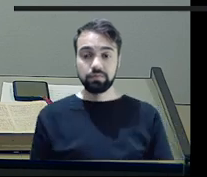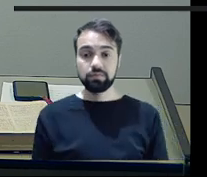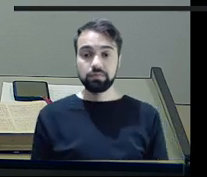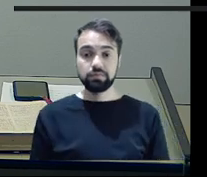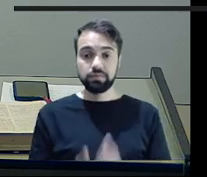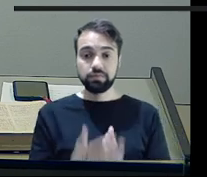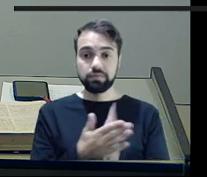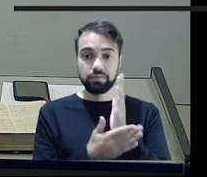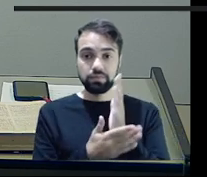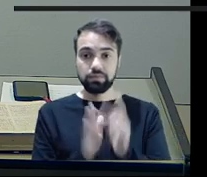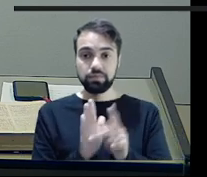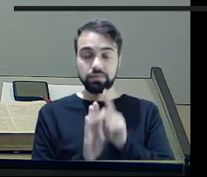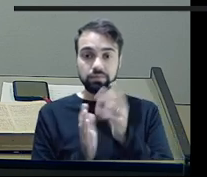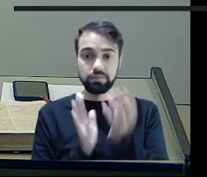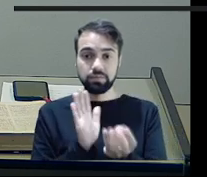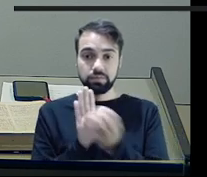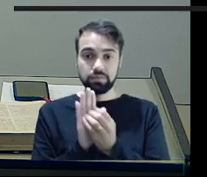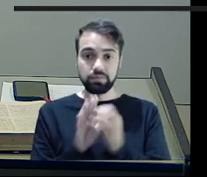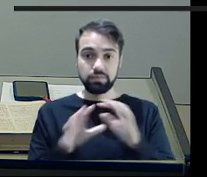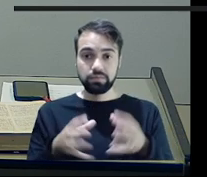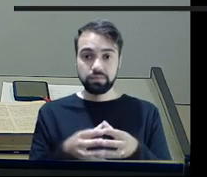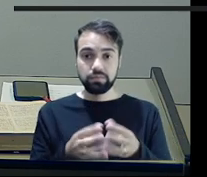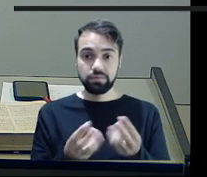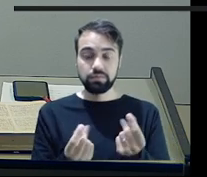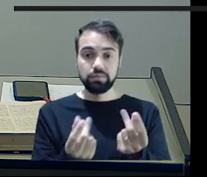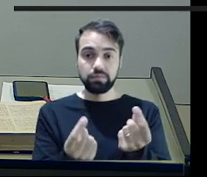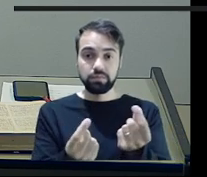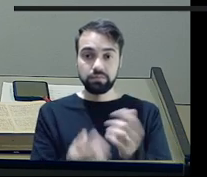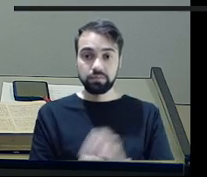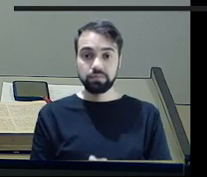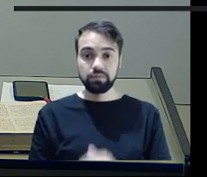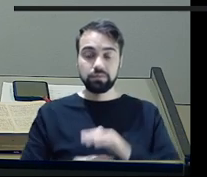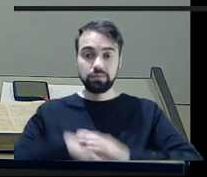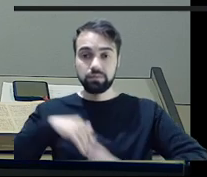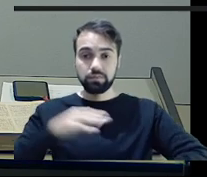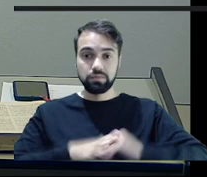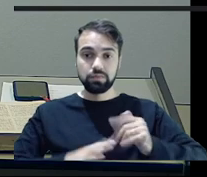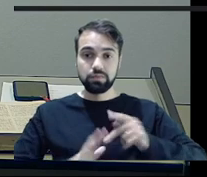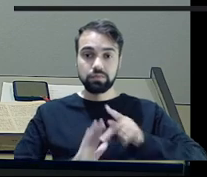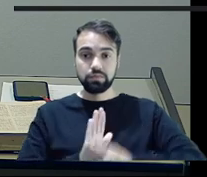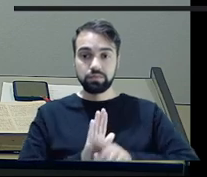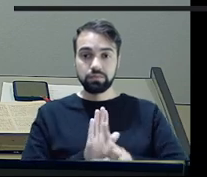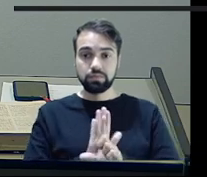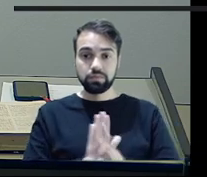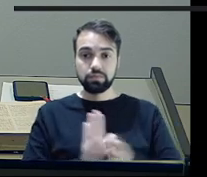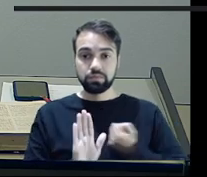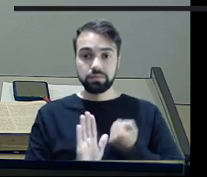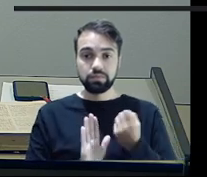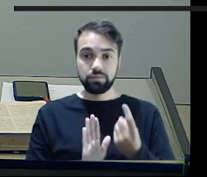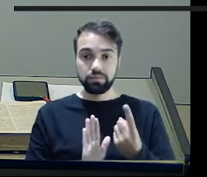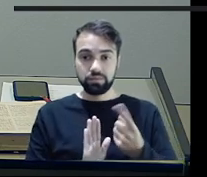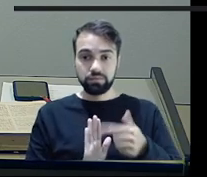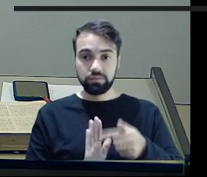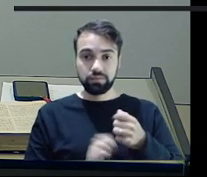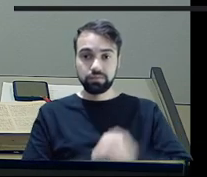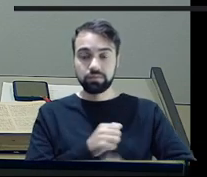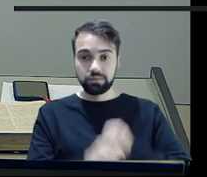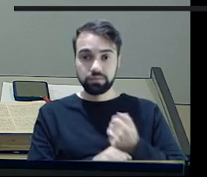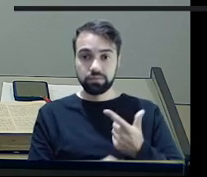Aprovado o parecer da Comissão Permanente e Competente para o projeto de lei de número 17 de